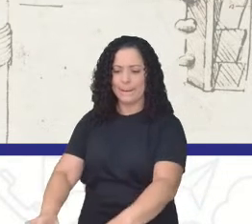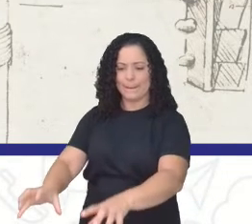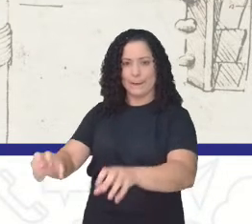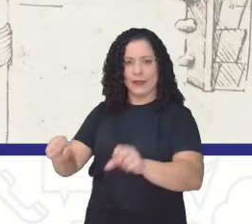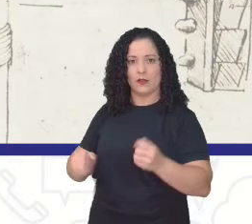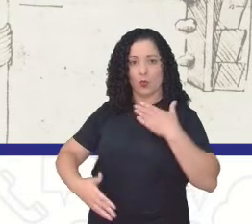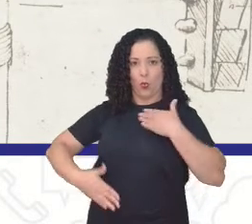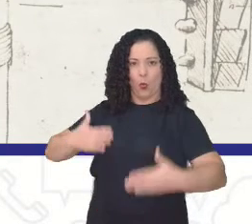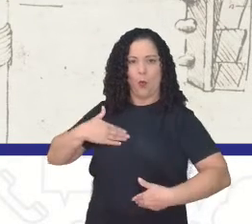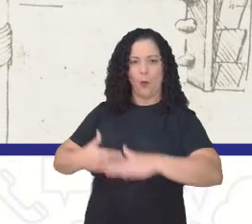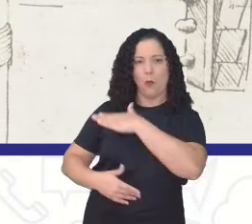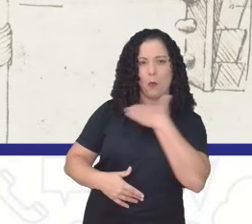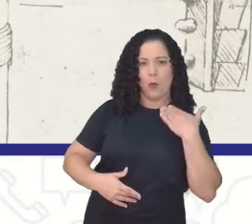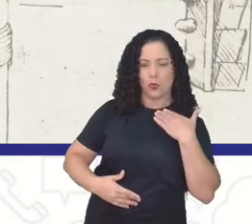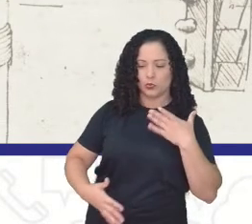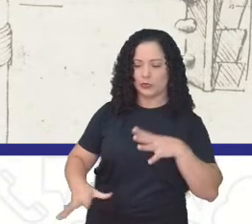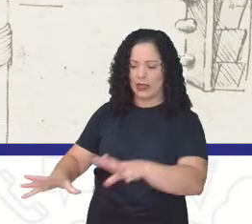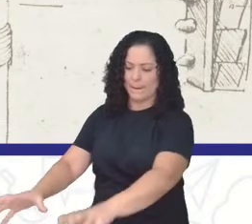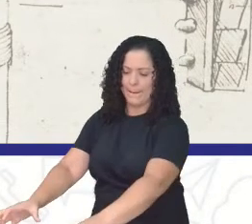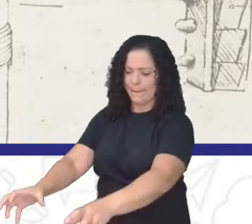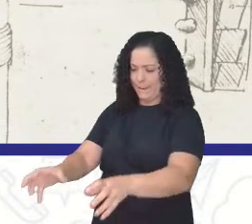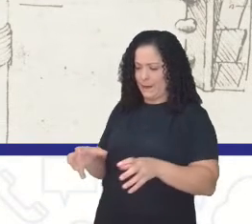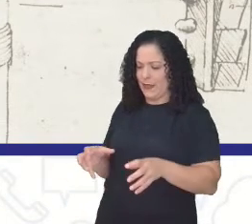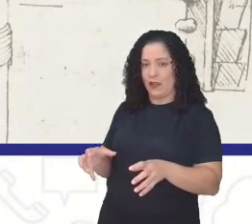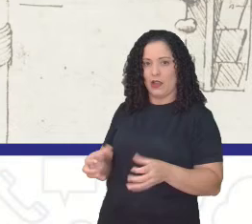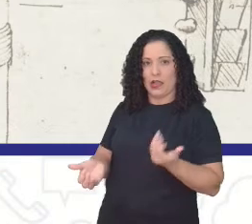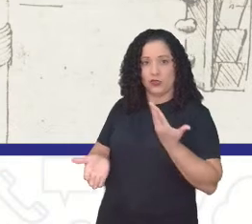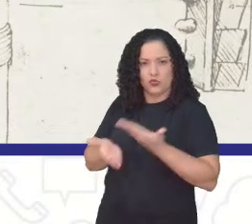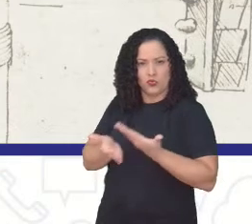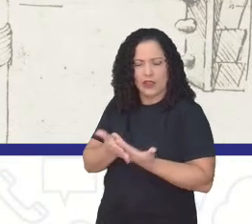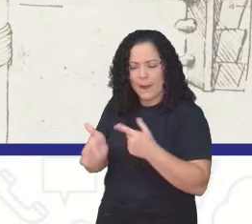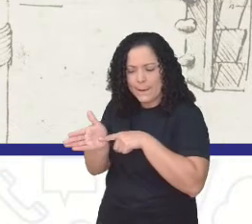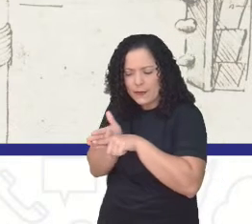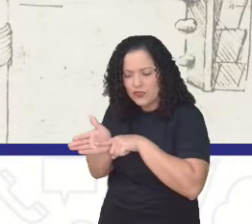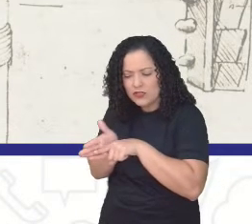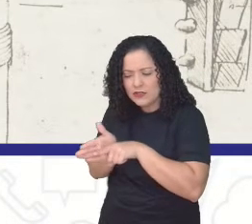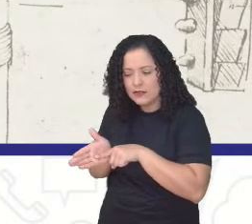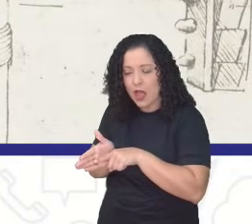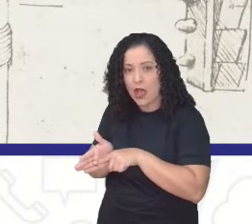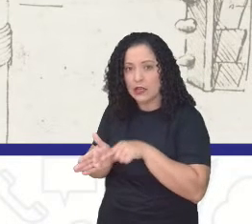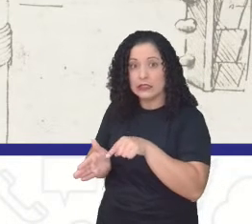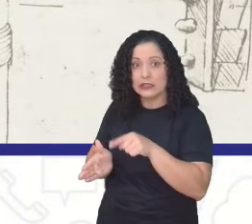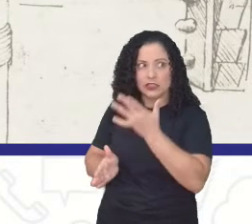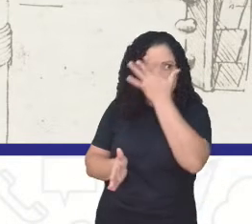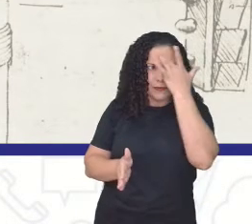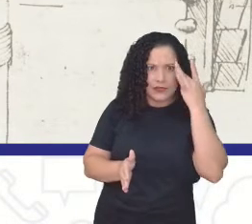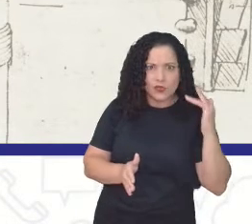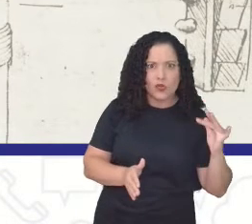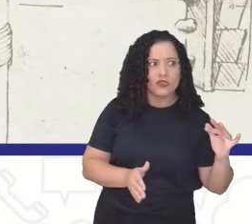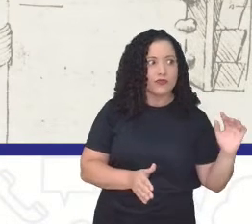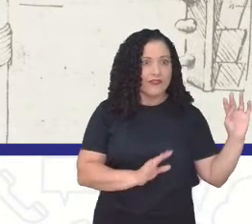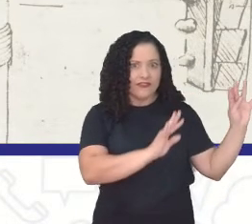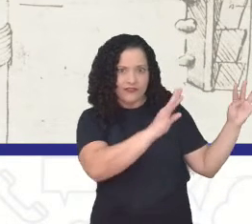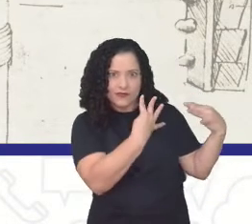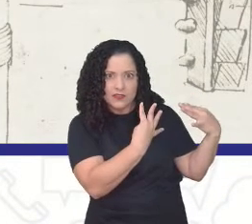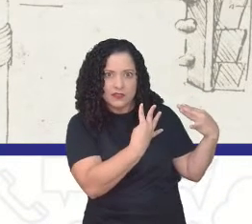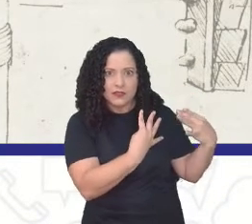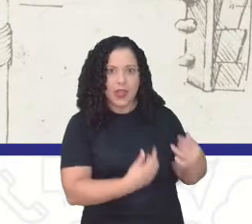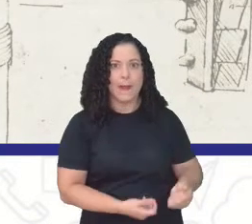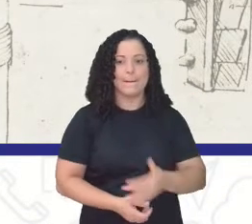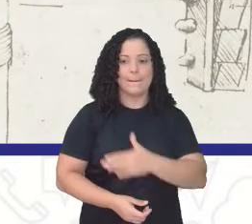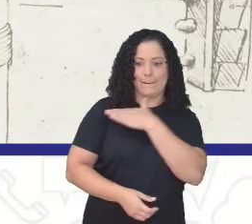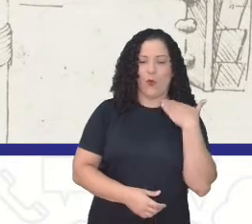né, para realizar estudos, se ela fosse descoberta, ela podia ser morta,